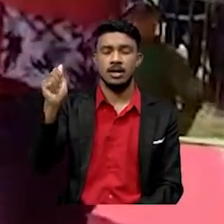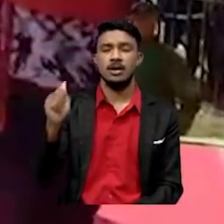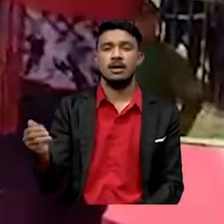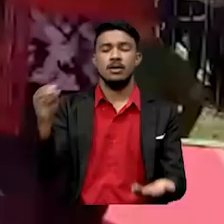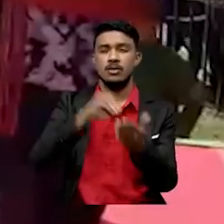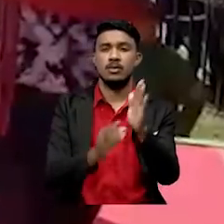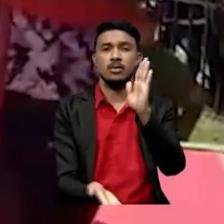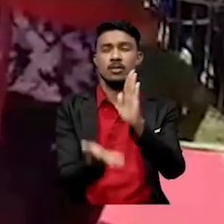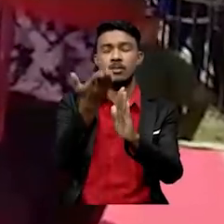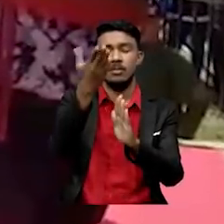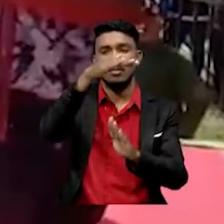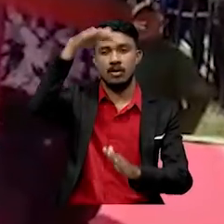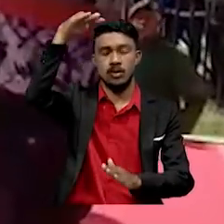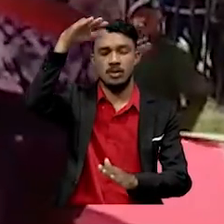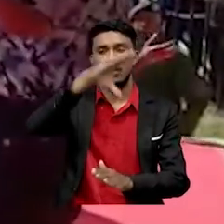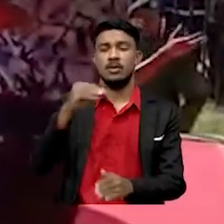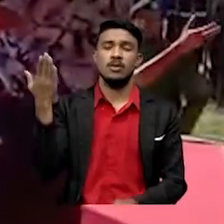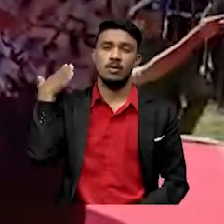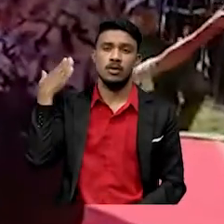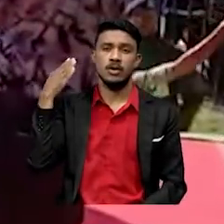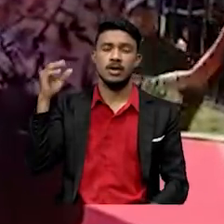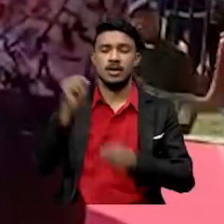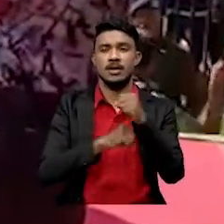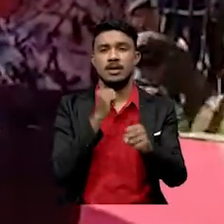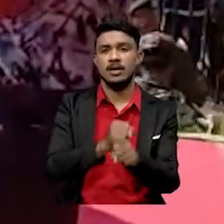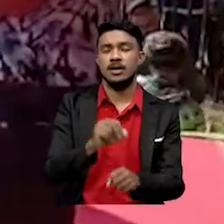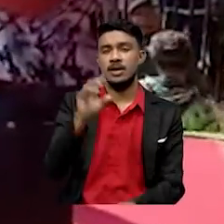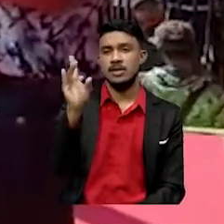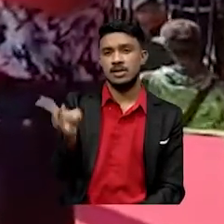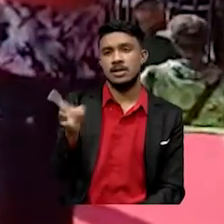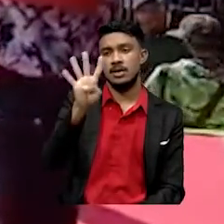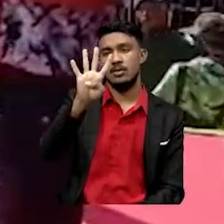ulu e 74, 75, a Mutu